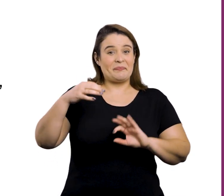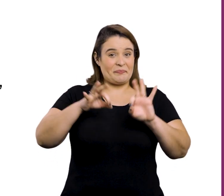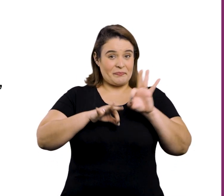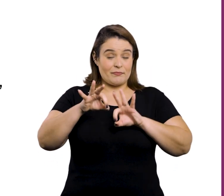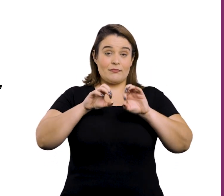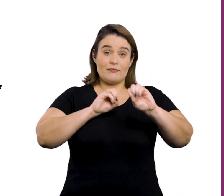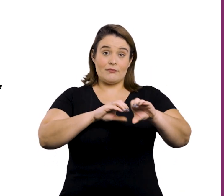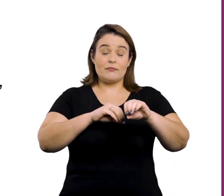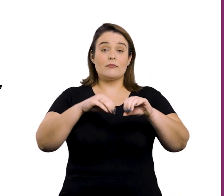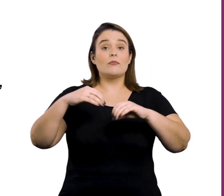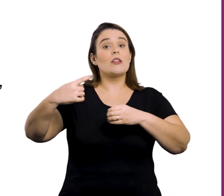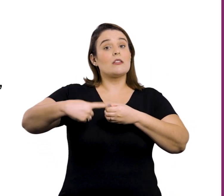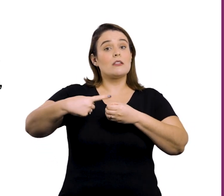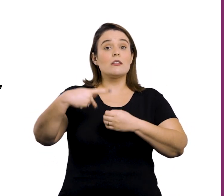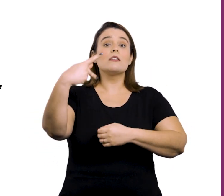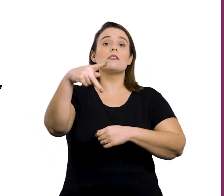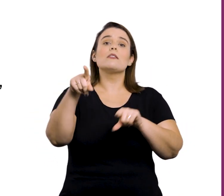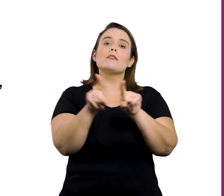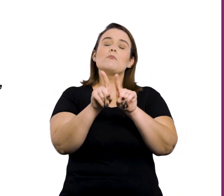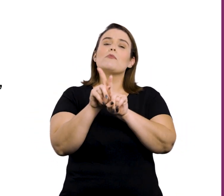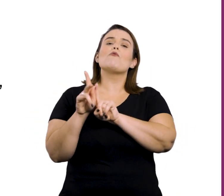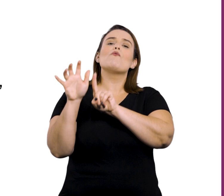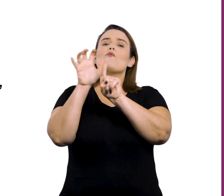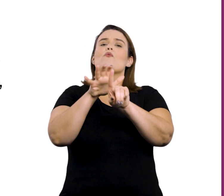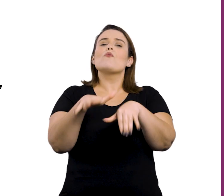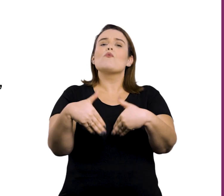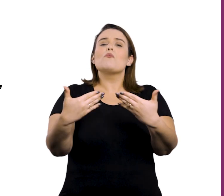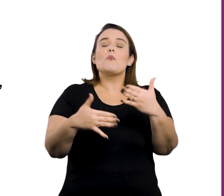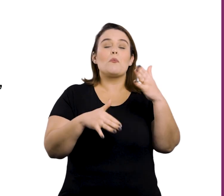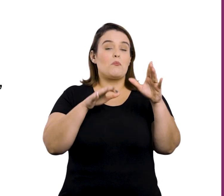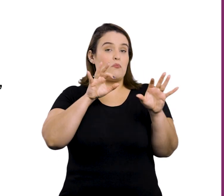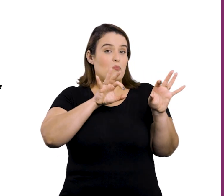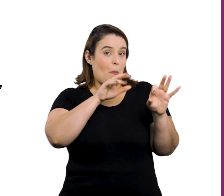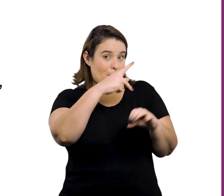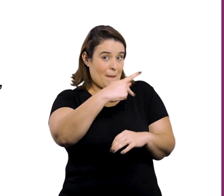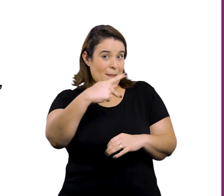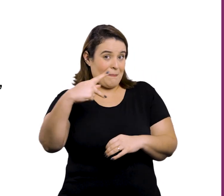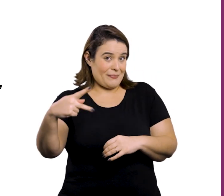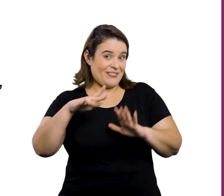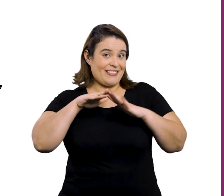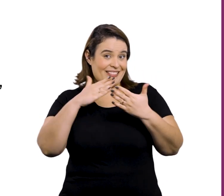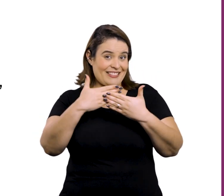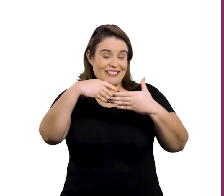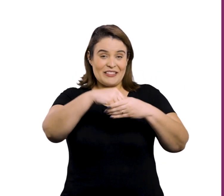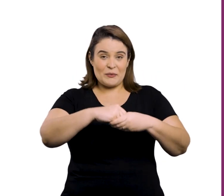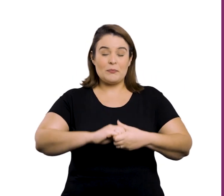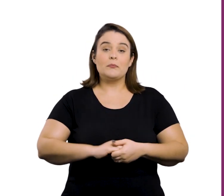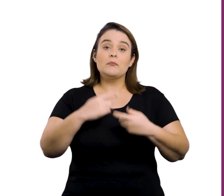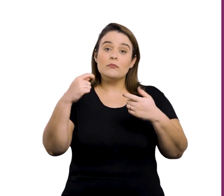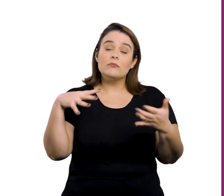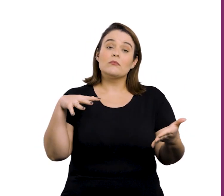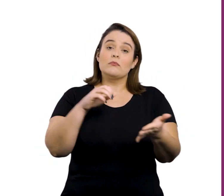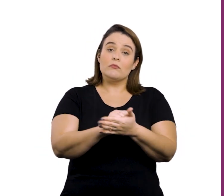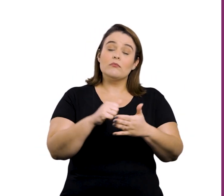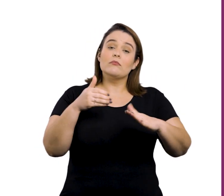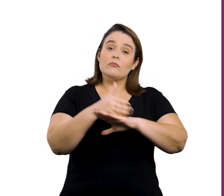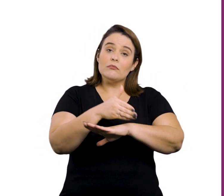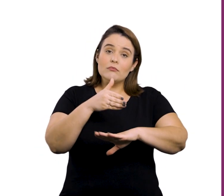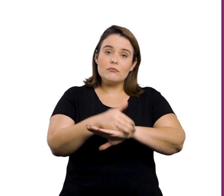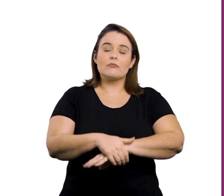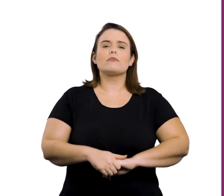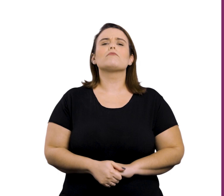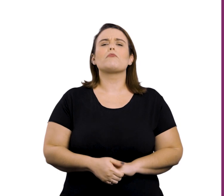plano de educação do seu município e seus impactos no projeto político-pedagógico da escola. Ocupe os espaços